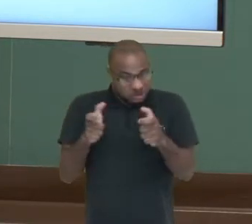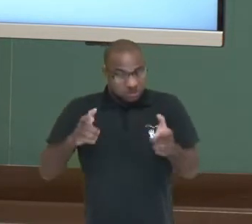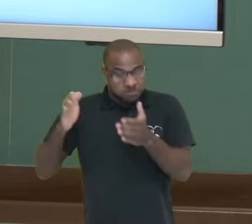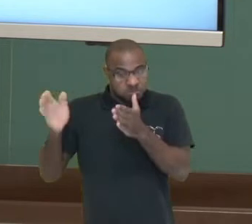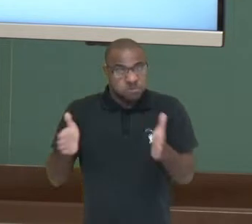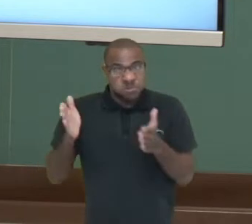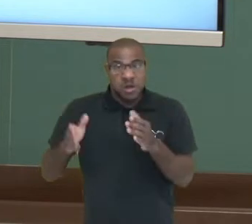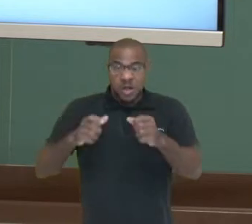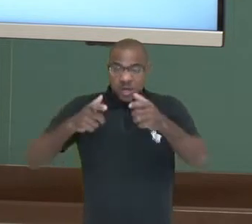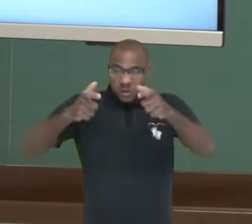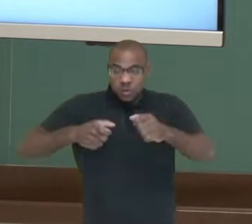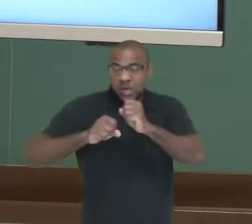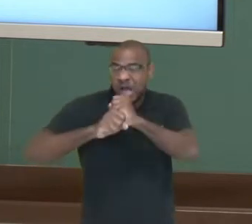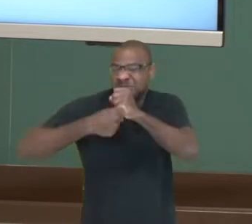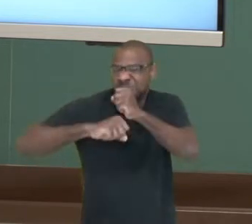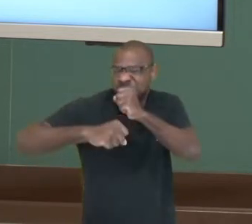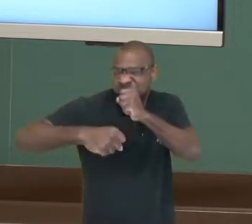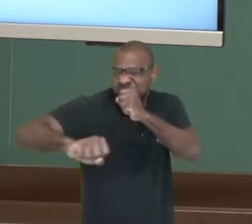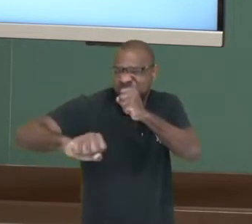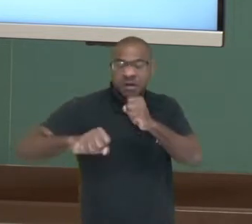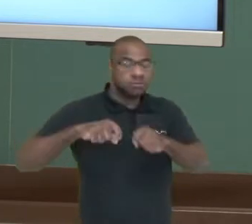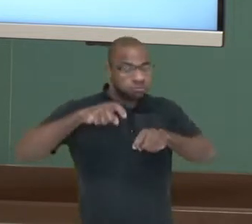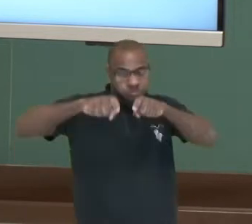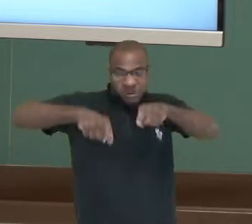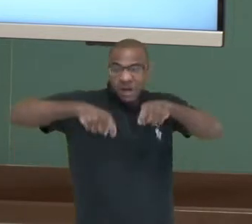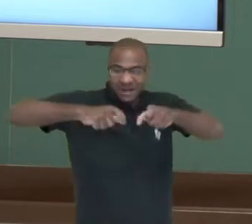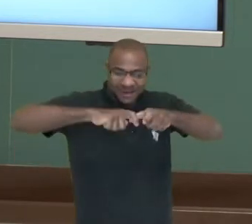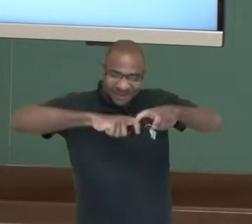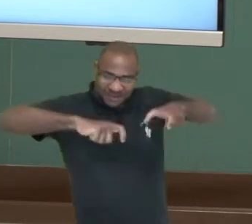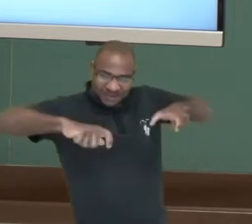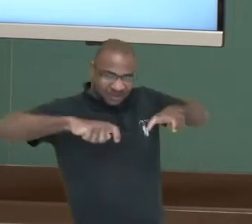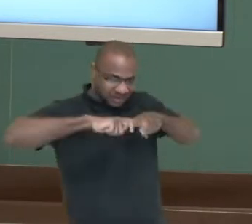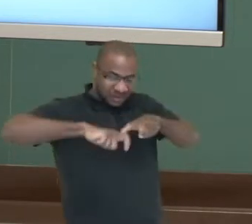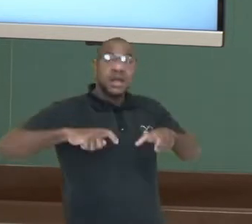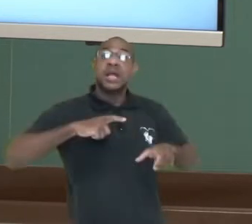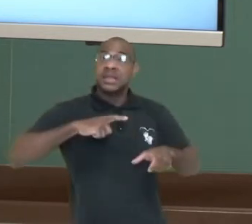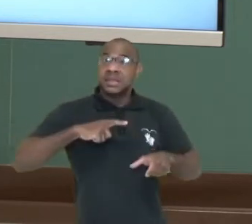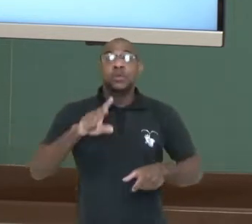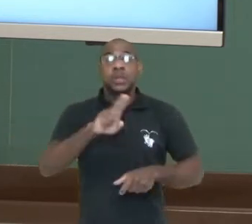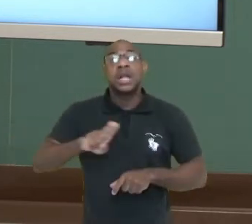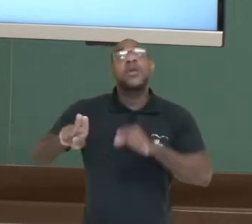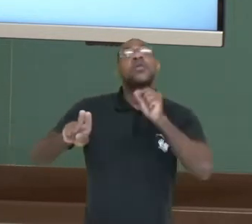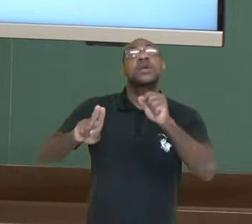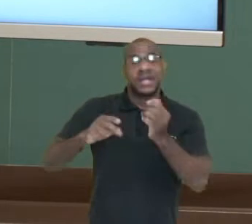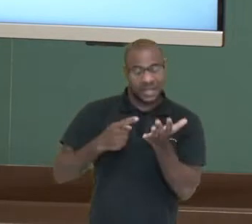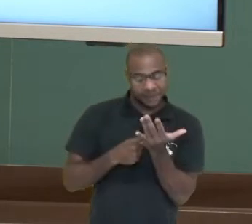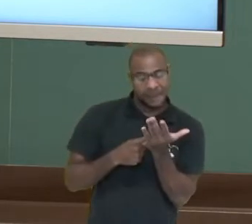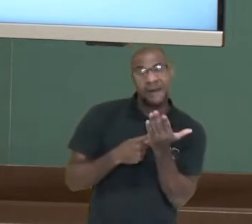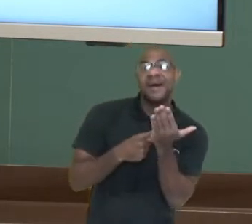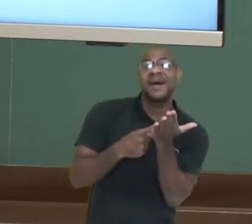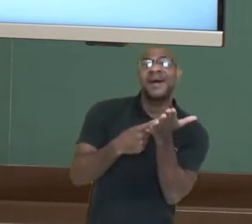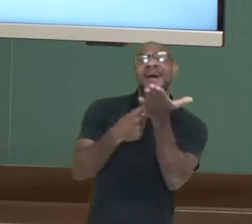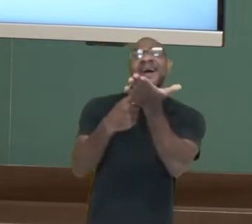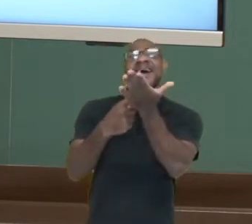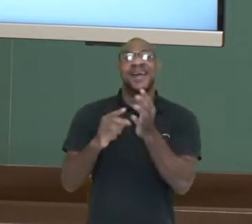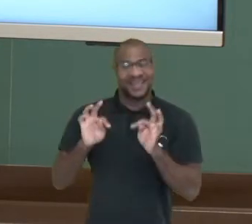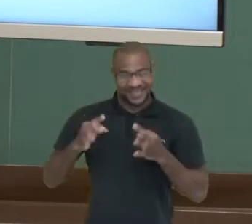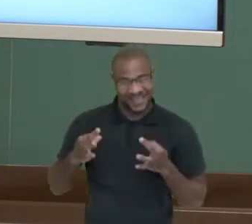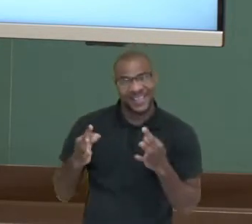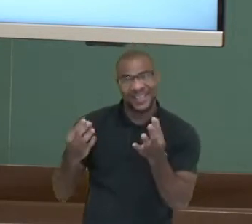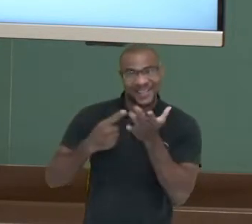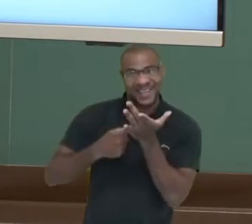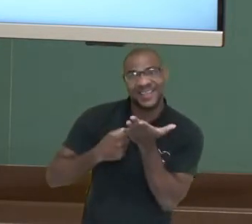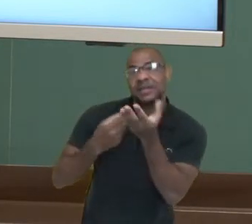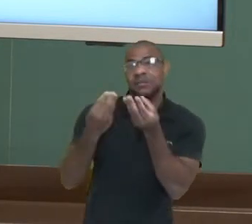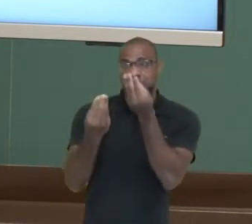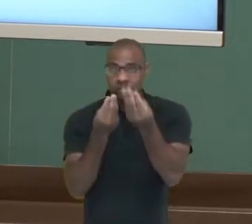áreas agrícolas, utilizando aí elevada tecnologia, tá? E boa parte de toda essa produção